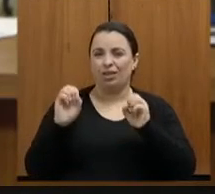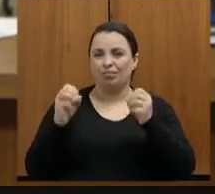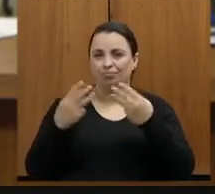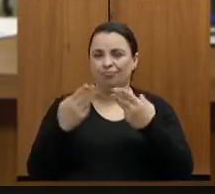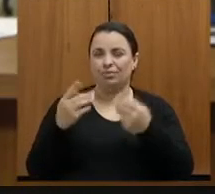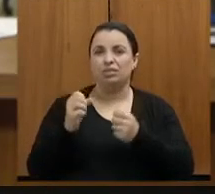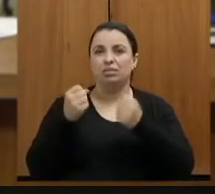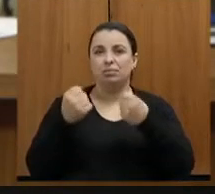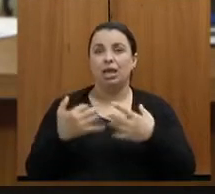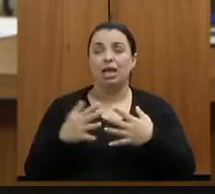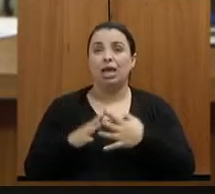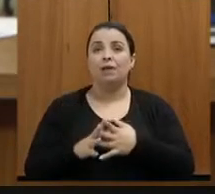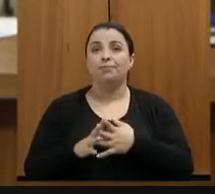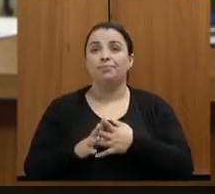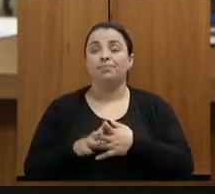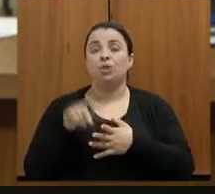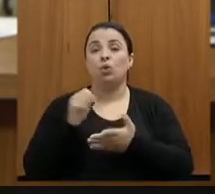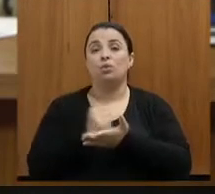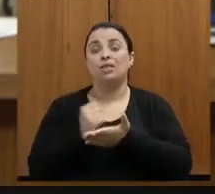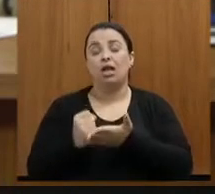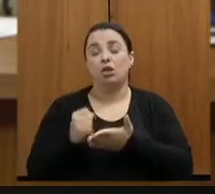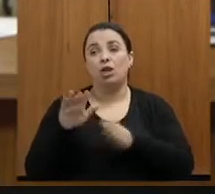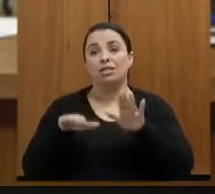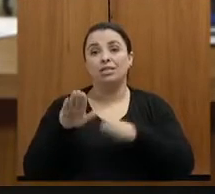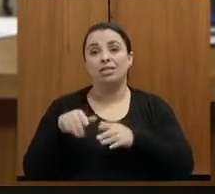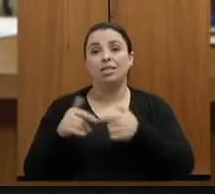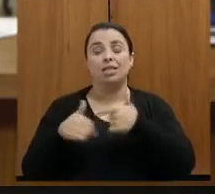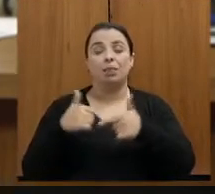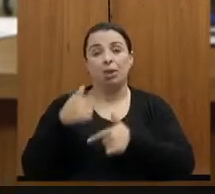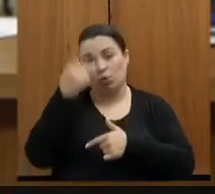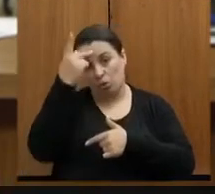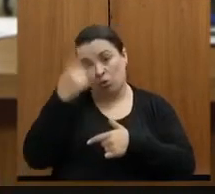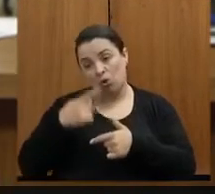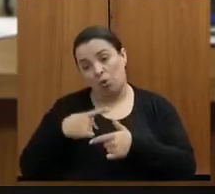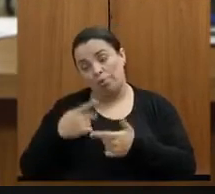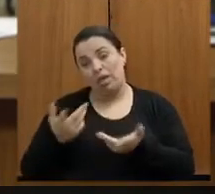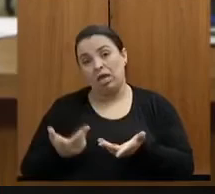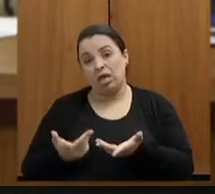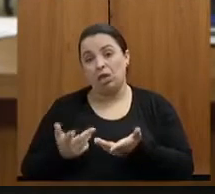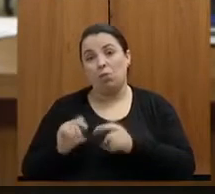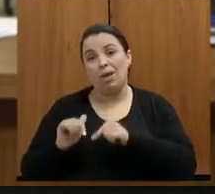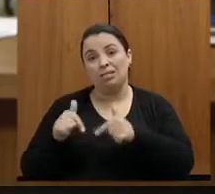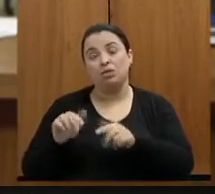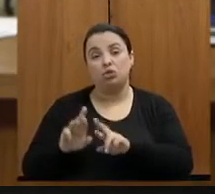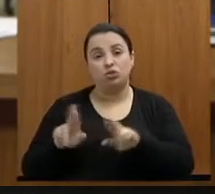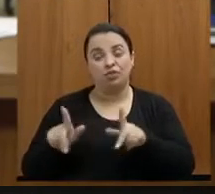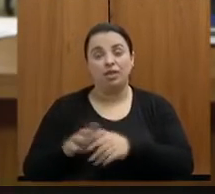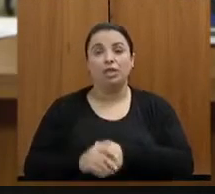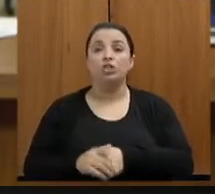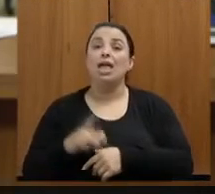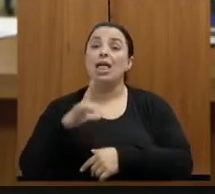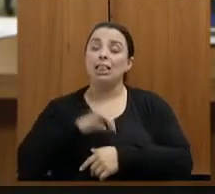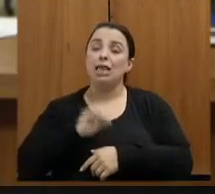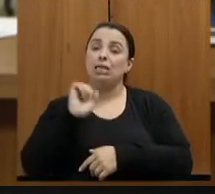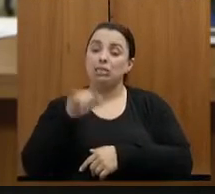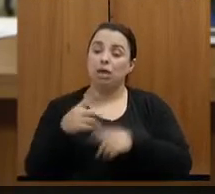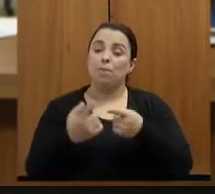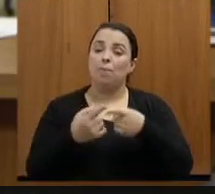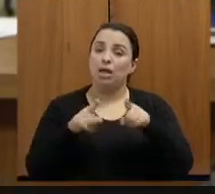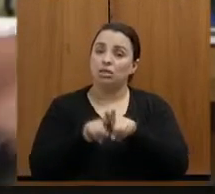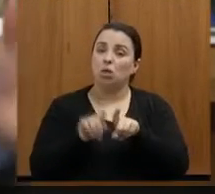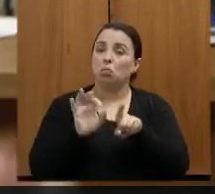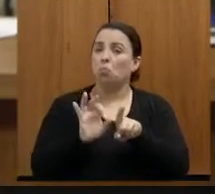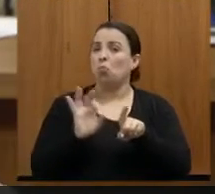cartórios acabam trabalhando com uma autonomia e alguns procedimentos diferentes. Então, a gente tem parceiros incríveis, grandes parceiros,